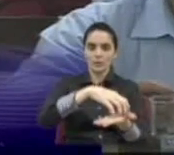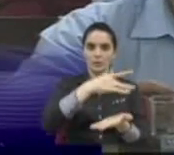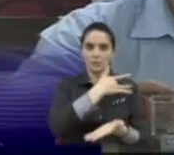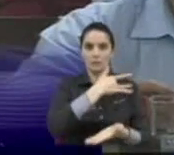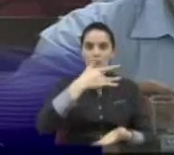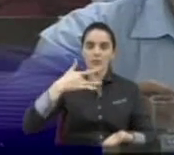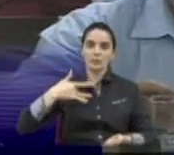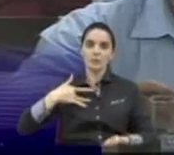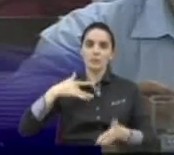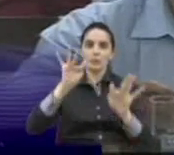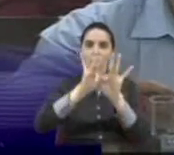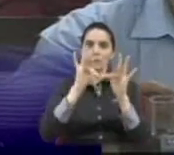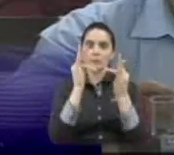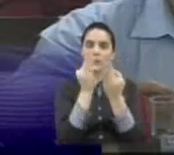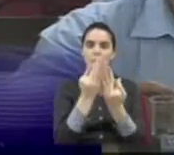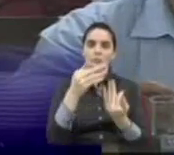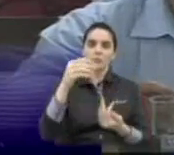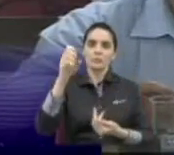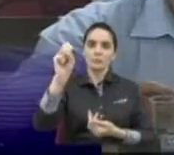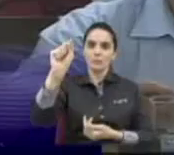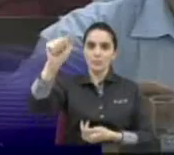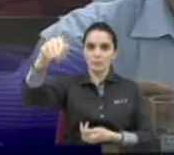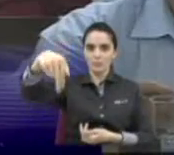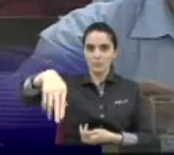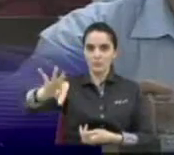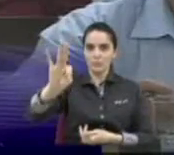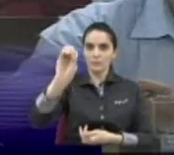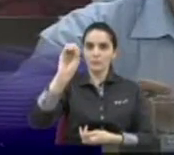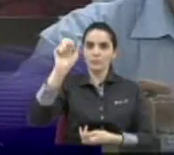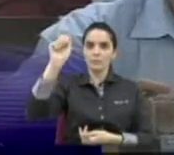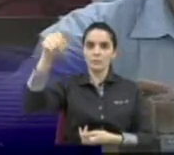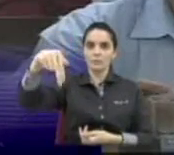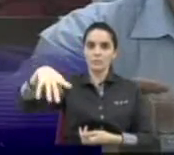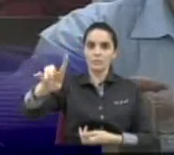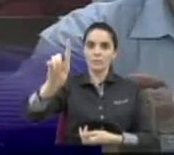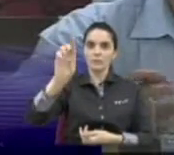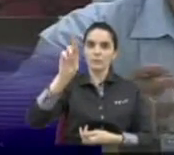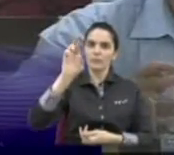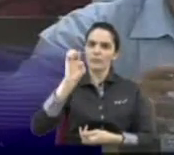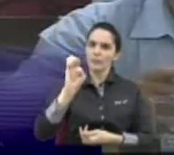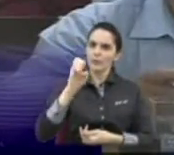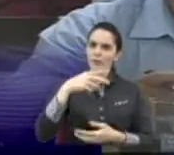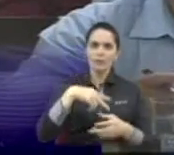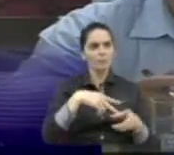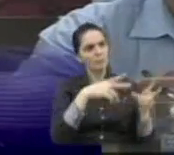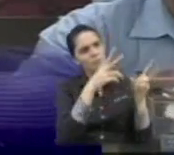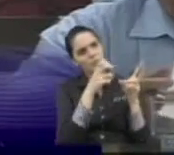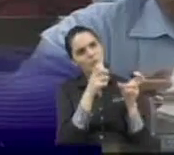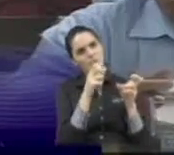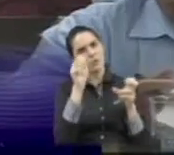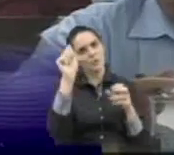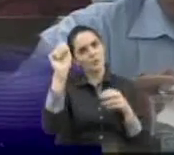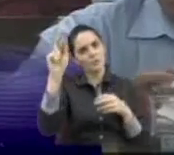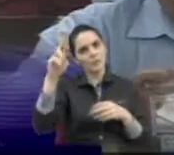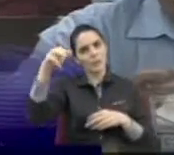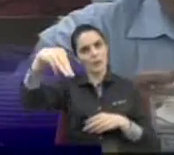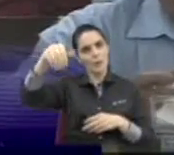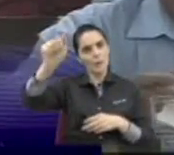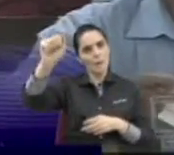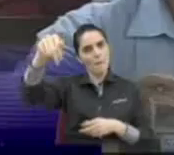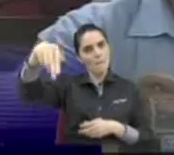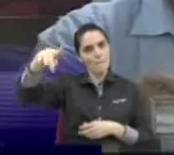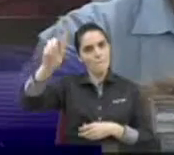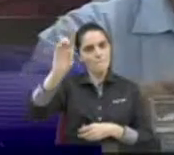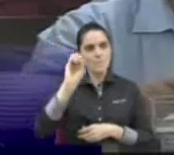Família no Jardim Santo André. E eu vi lá o nome do Armando Magno Bergantin. Diga-se de